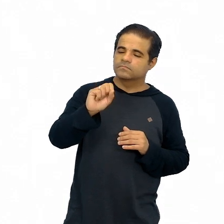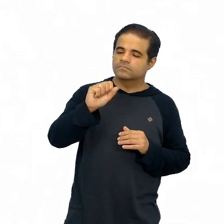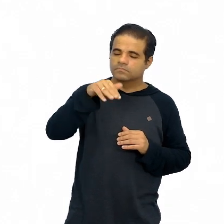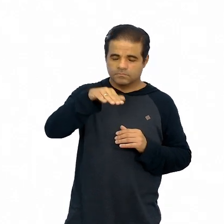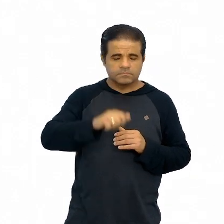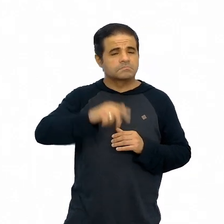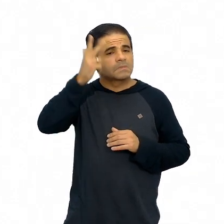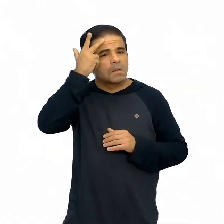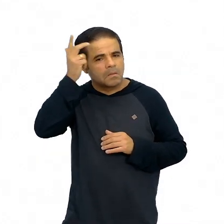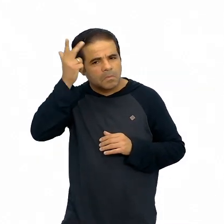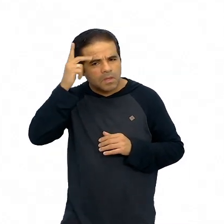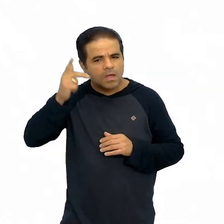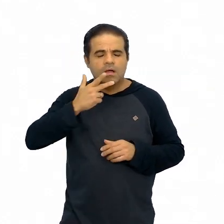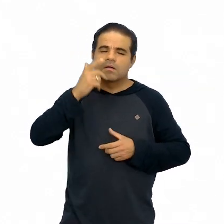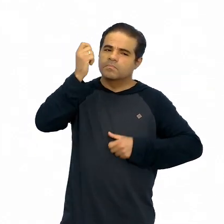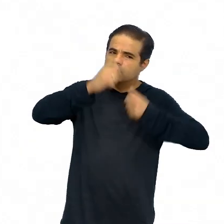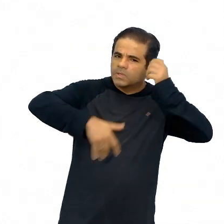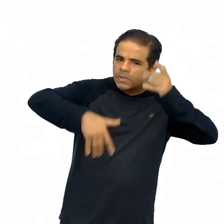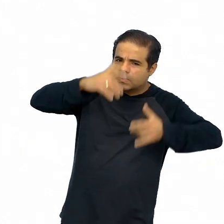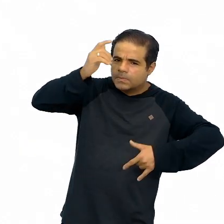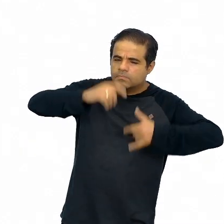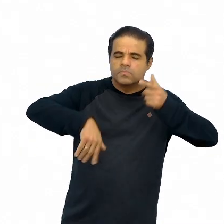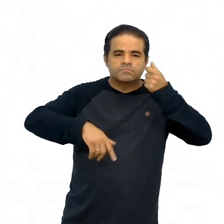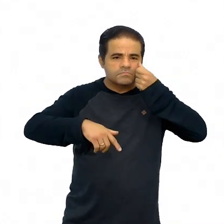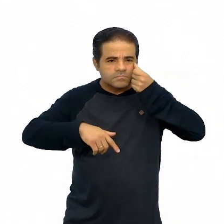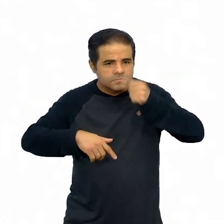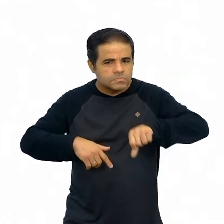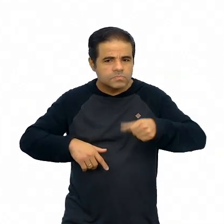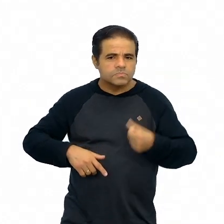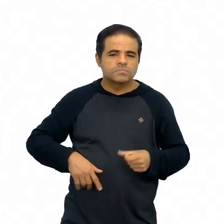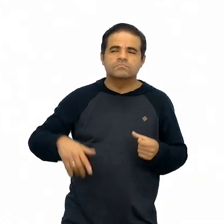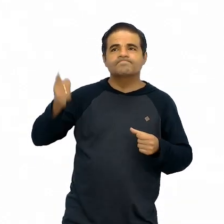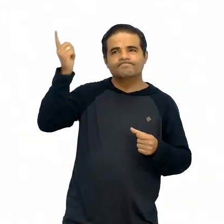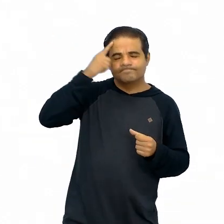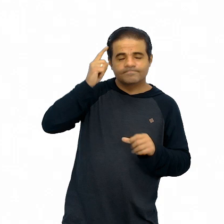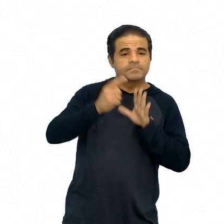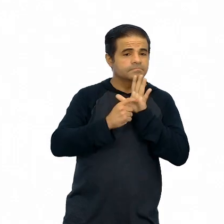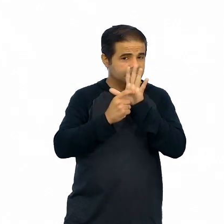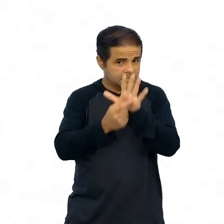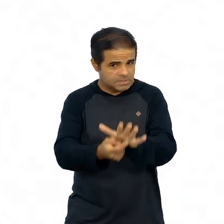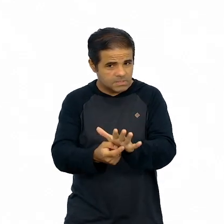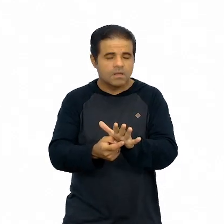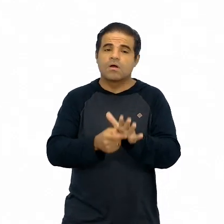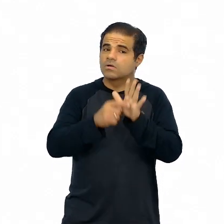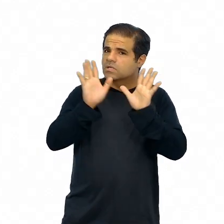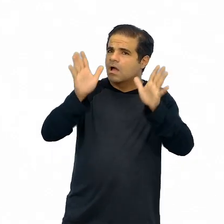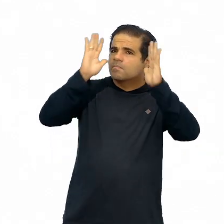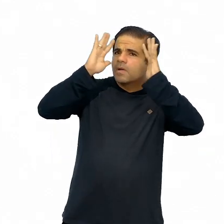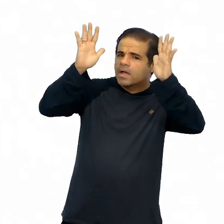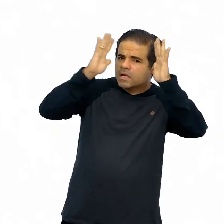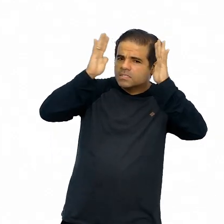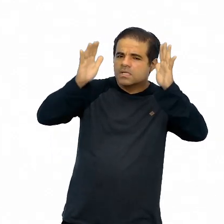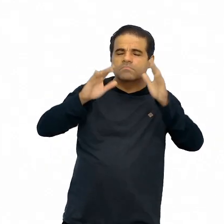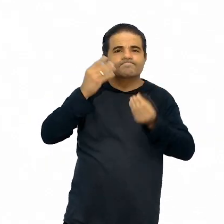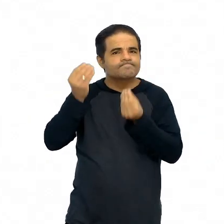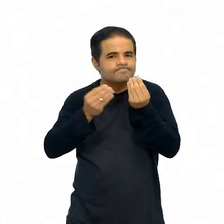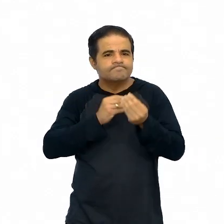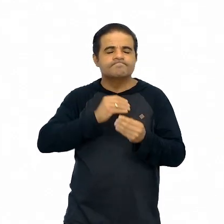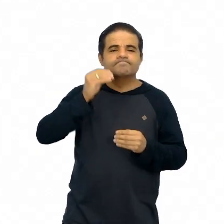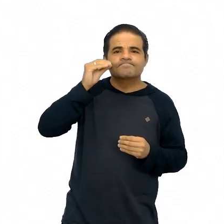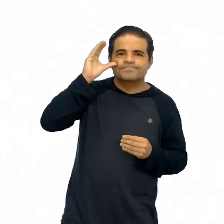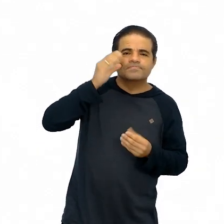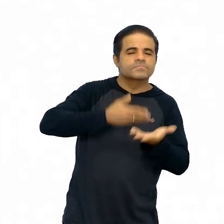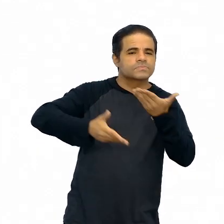tão natural, quando a gente falar o prisma, ele já vai ter na mente dele a representação? Vamos pensando aí no conhecimento dos